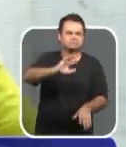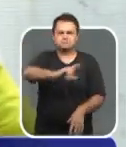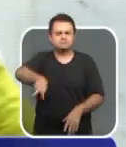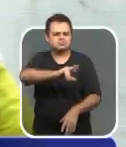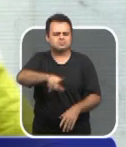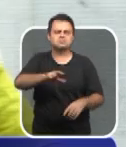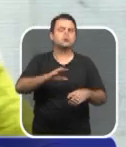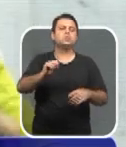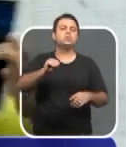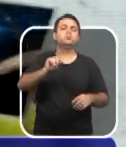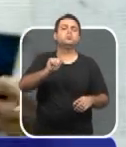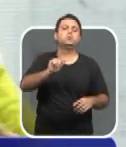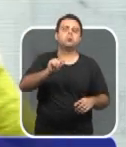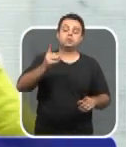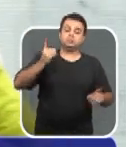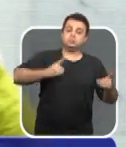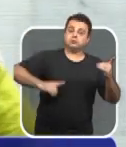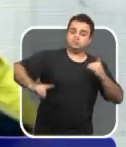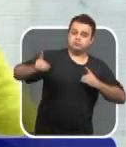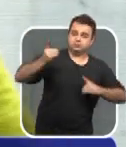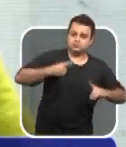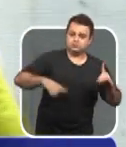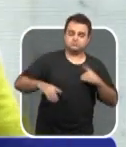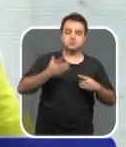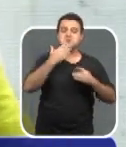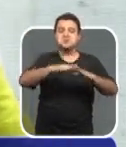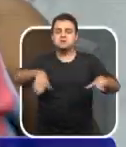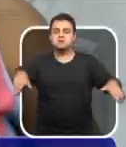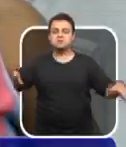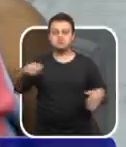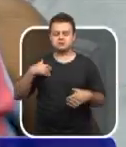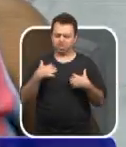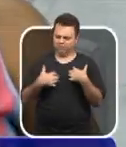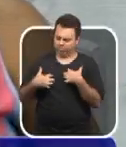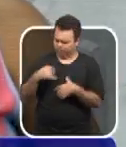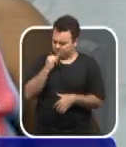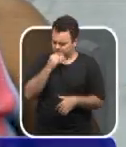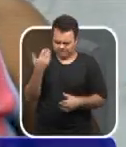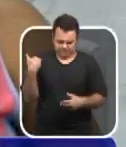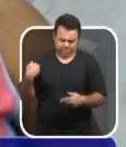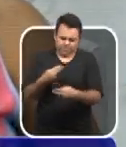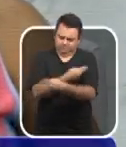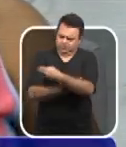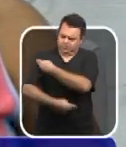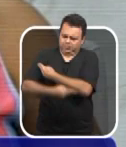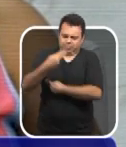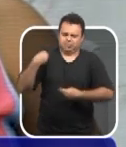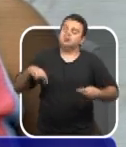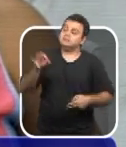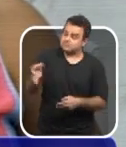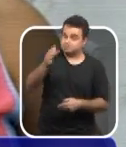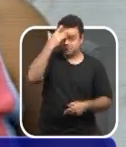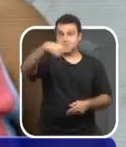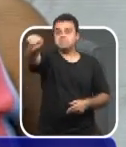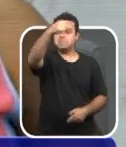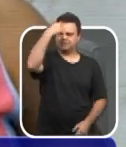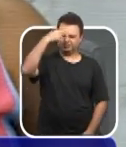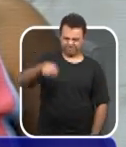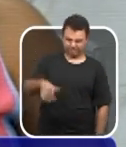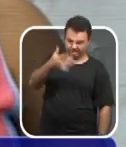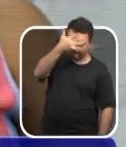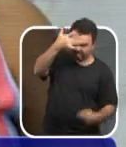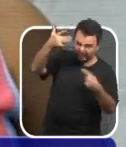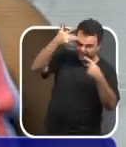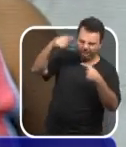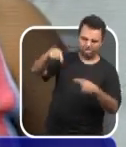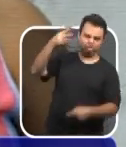tratando de depressão, nós estamos tratando das crianças que se mutilam também. Às vezes as pessoas tinham saúde mental como maluco, né? Isso. Não é